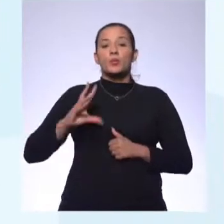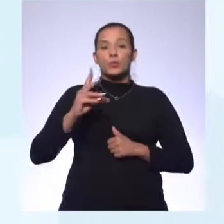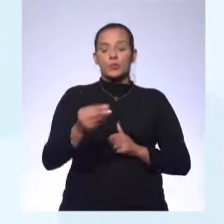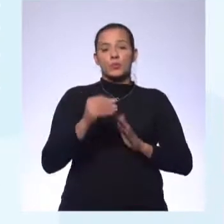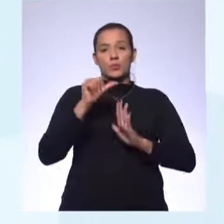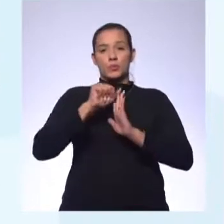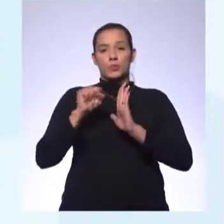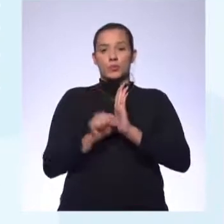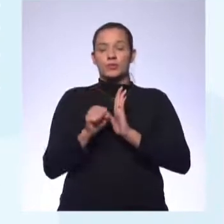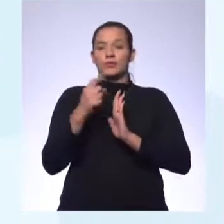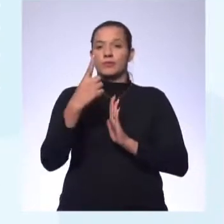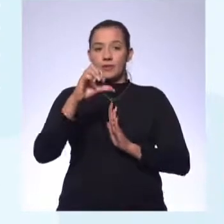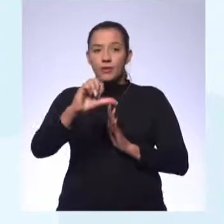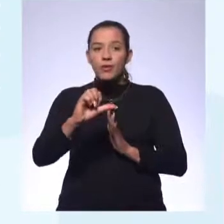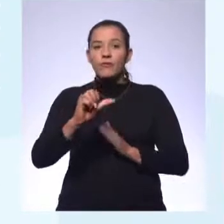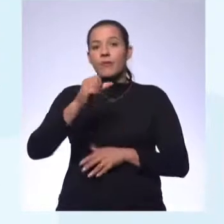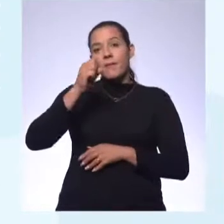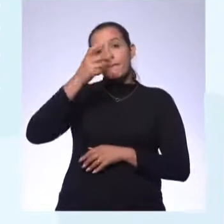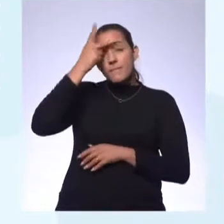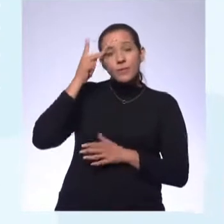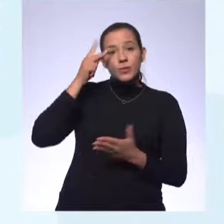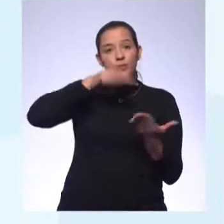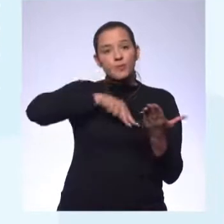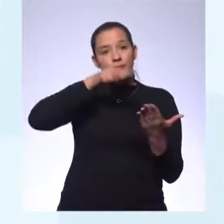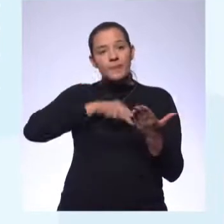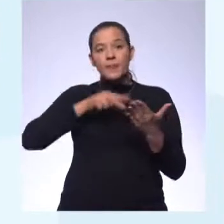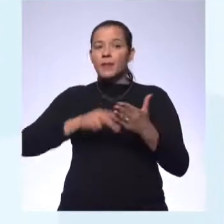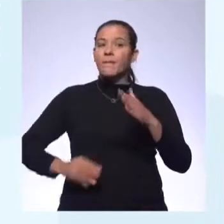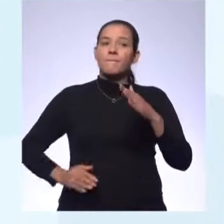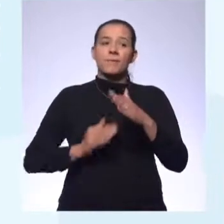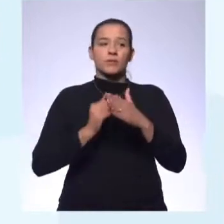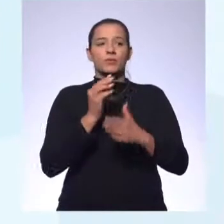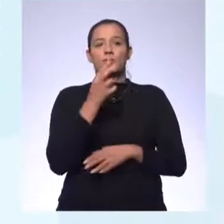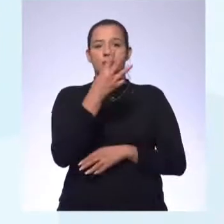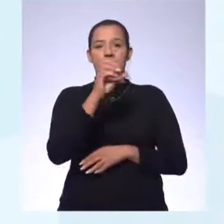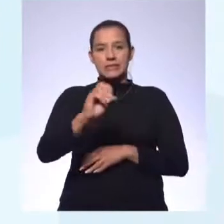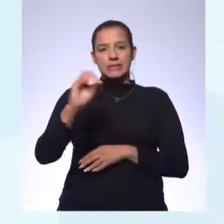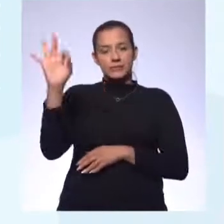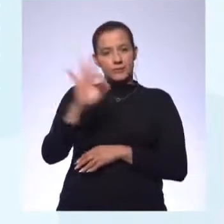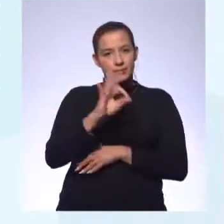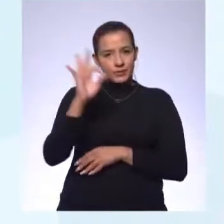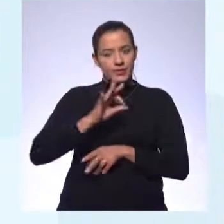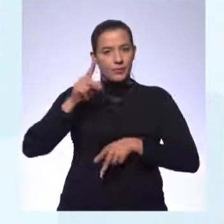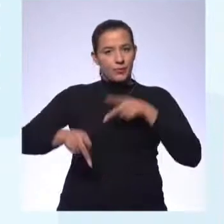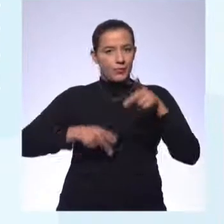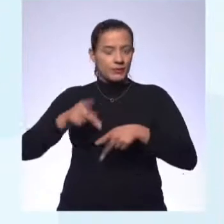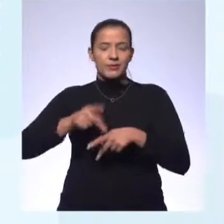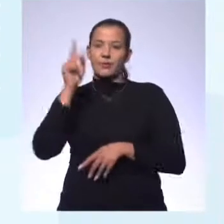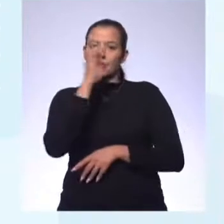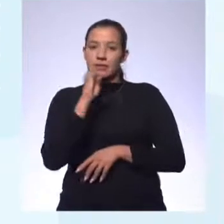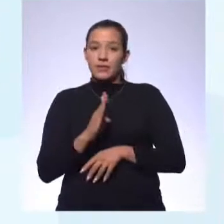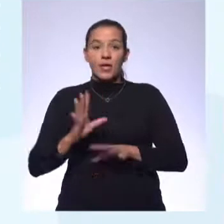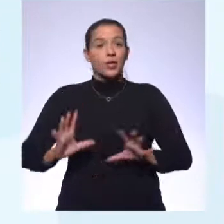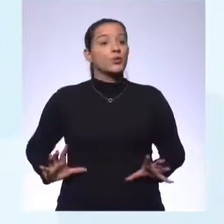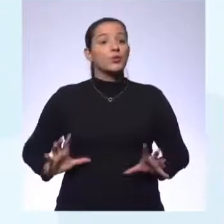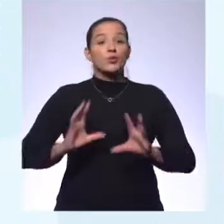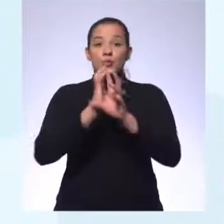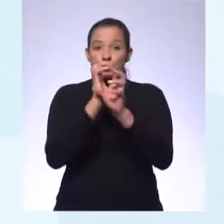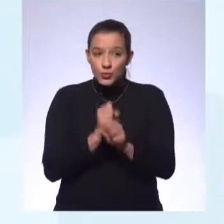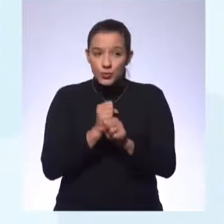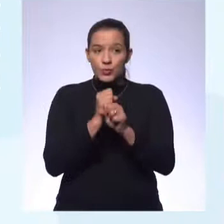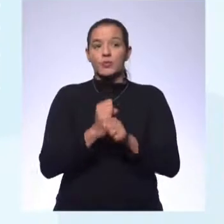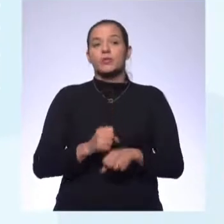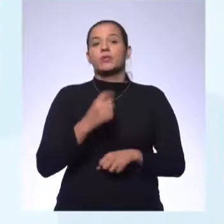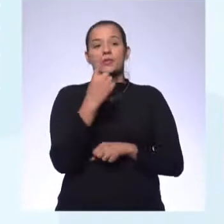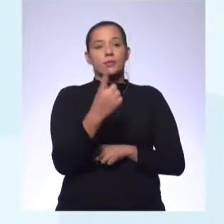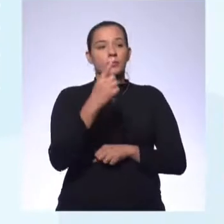XIX, os alfabetizados não ultrapassaram os 30% da população brasileira. A população total apurada em 1890